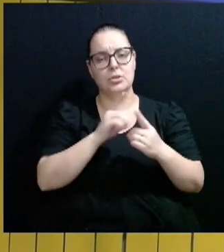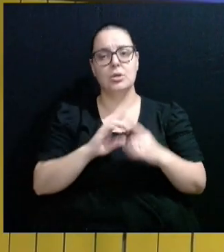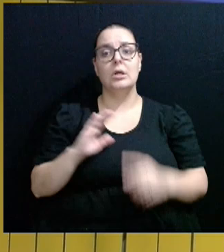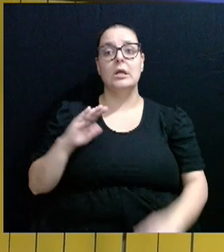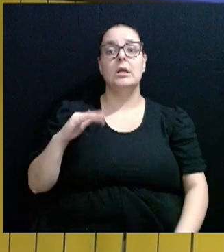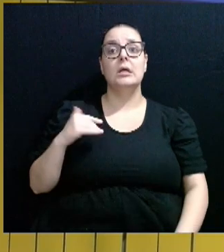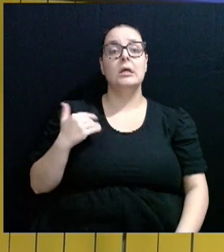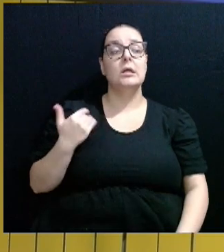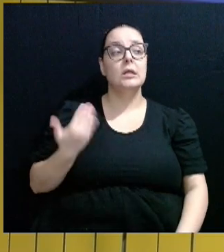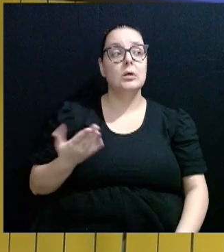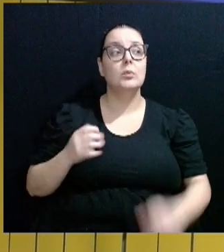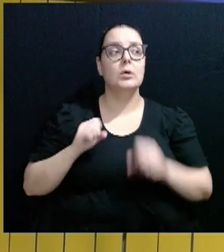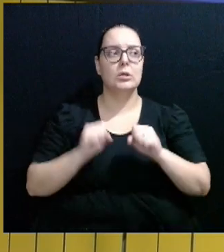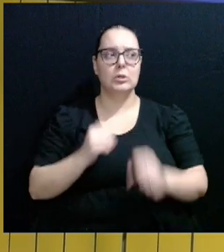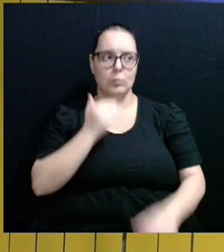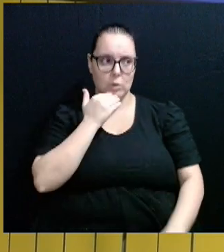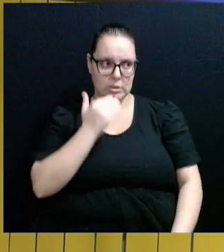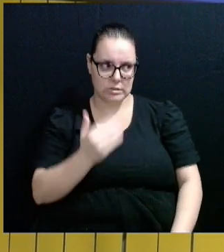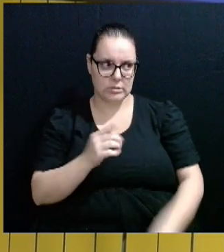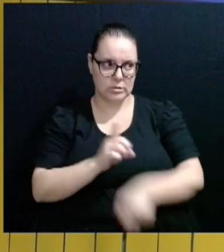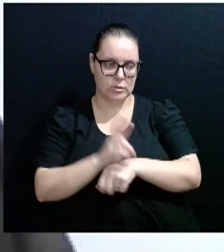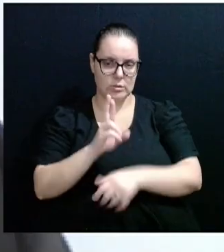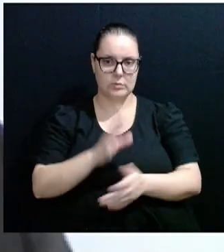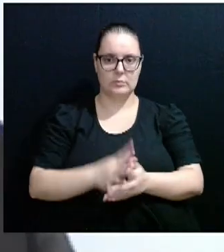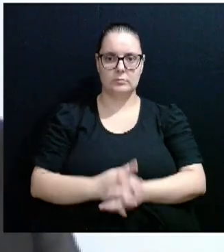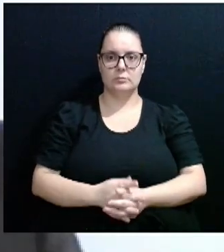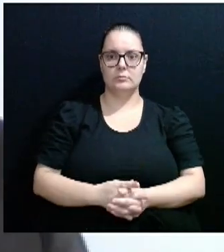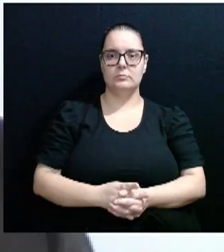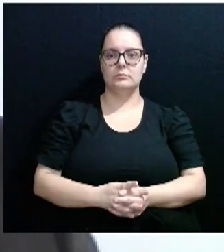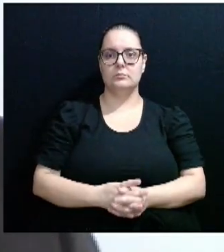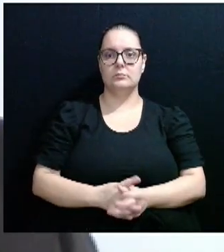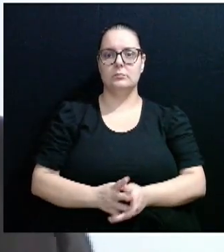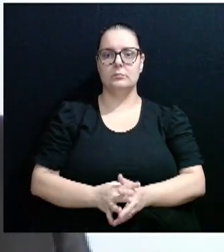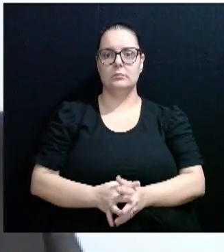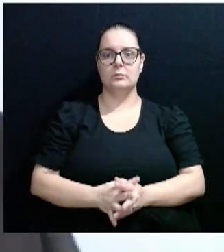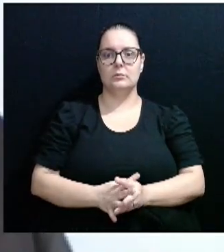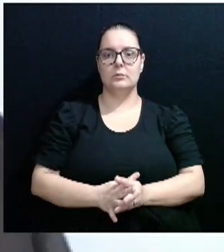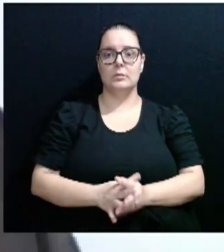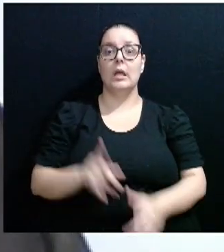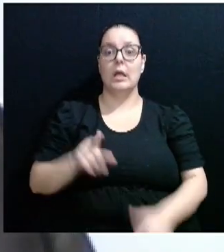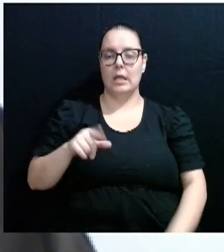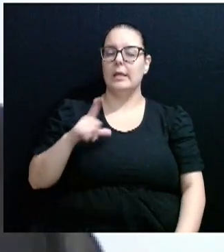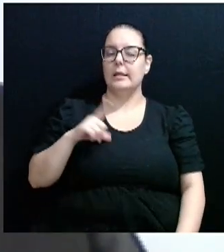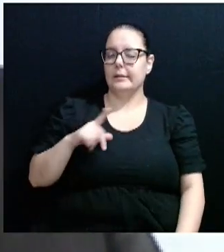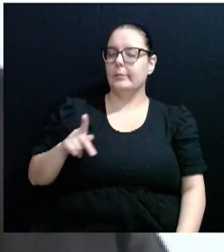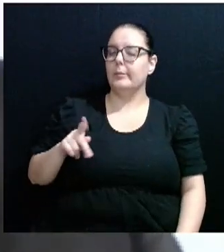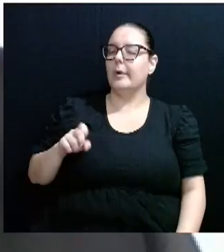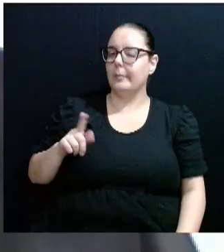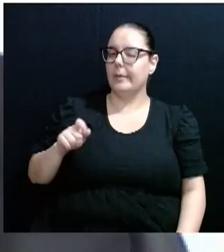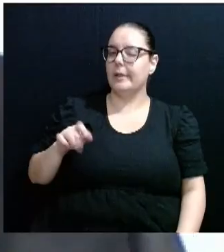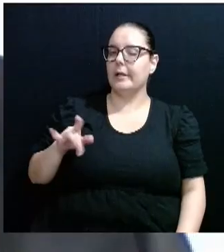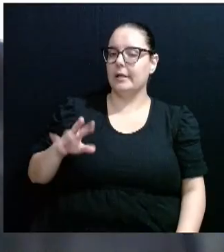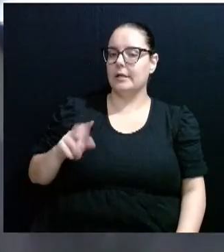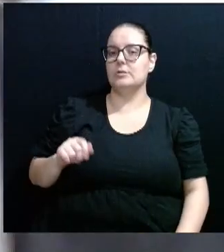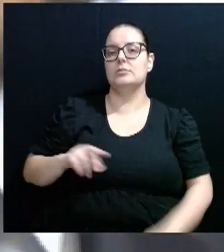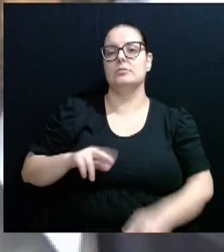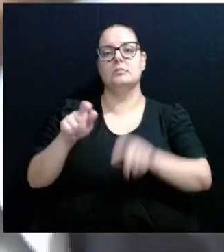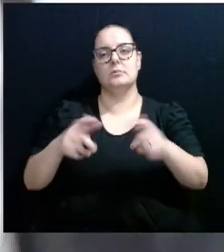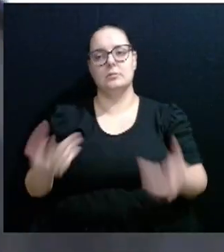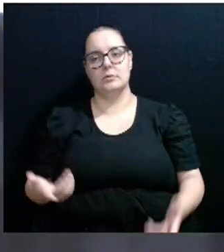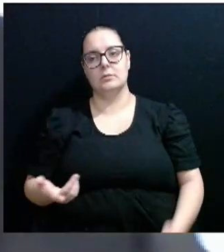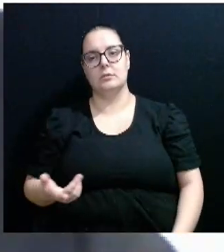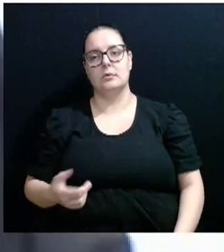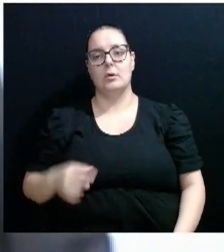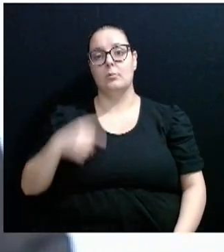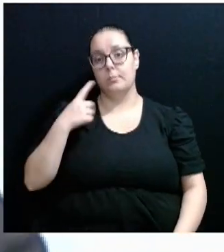pode ser solicitado, doutor? Tem uma pegadinha aí que muita gente, eu como advogado especialista em